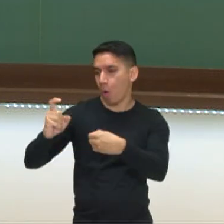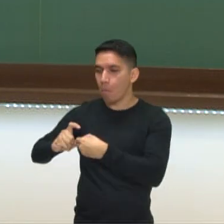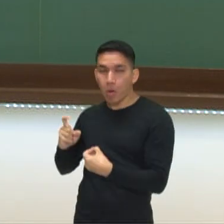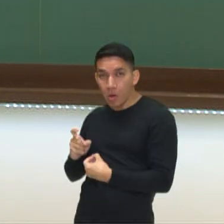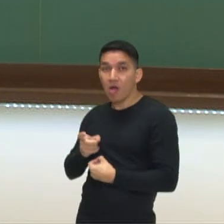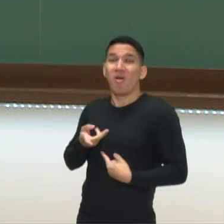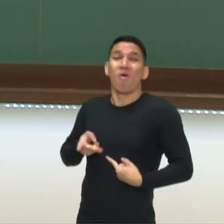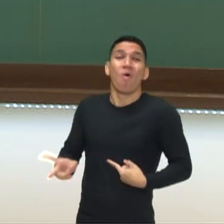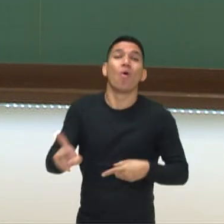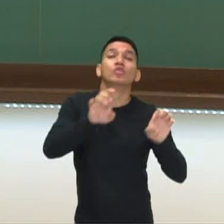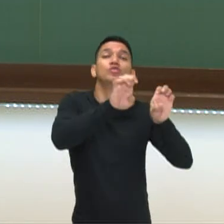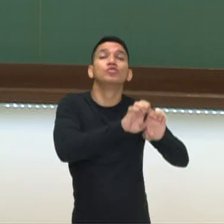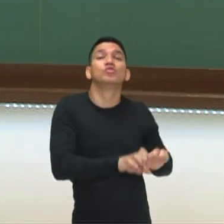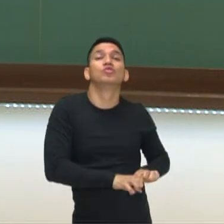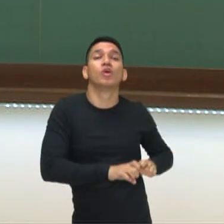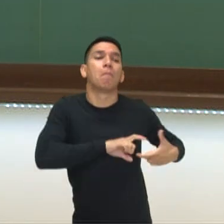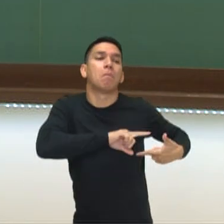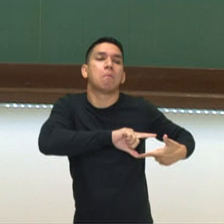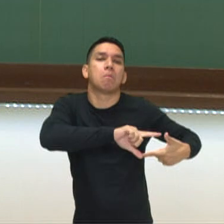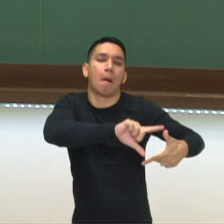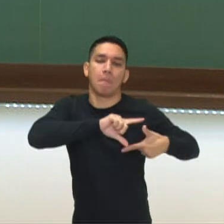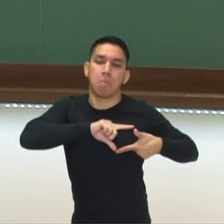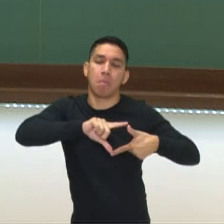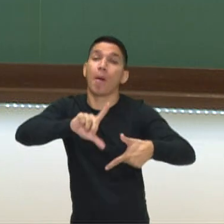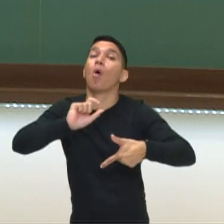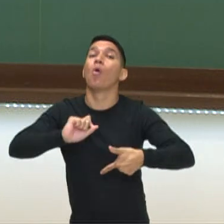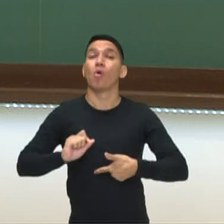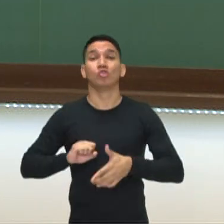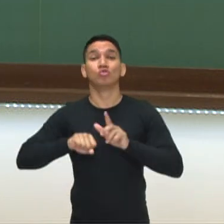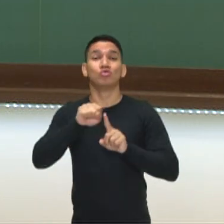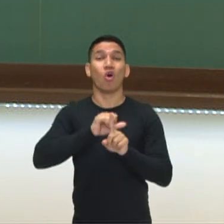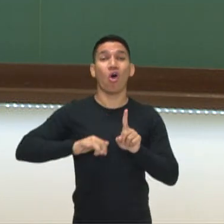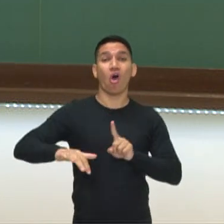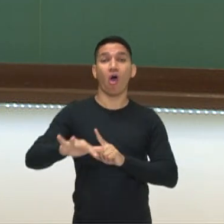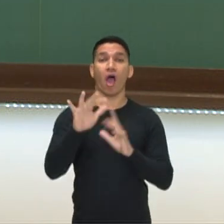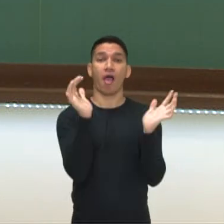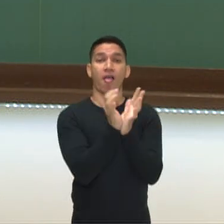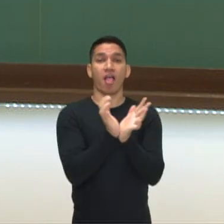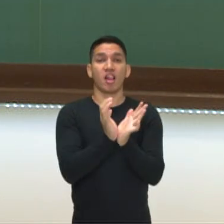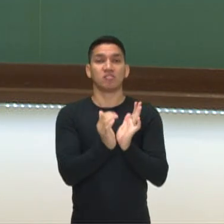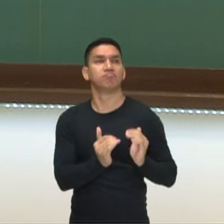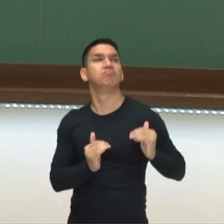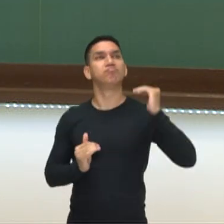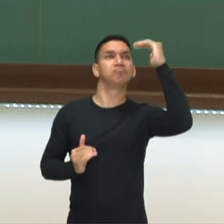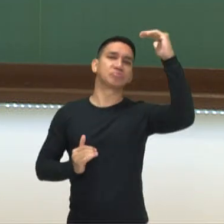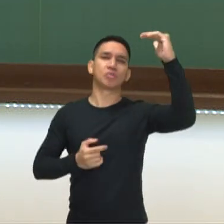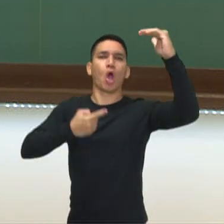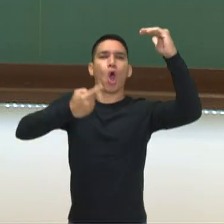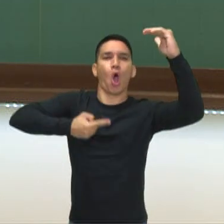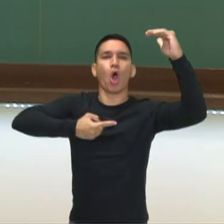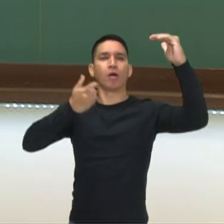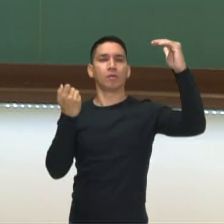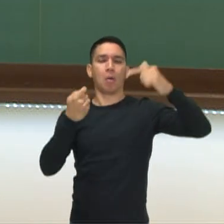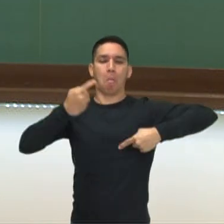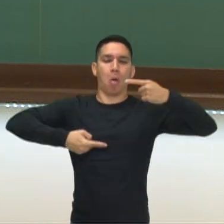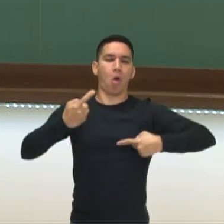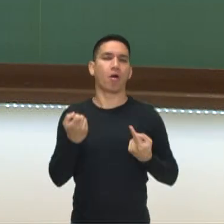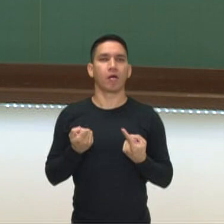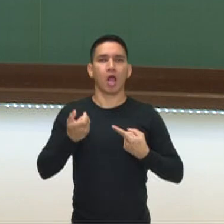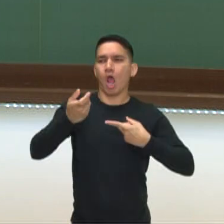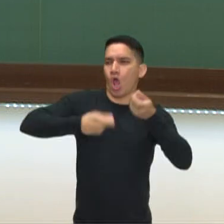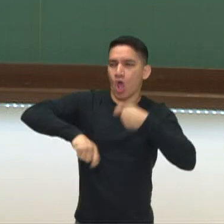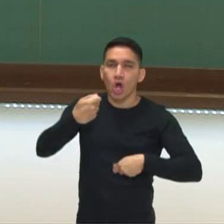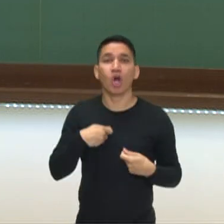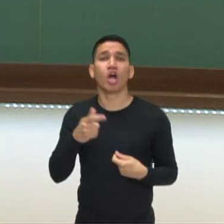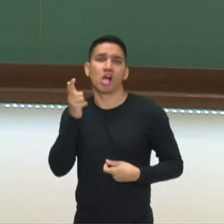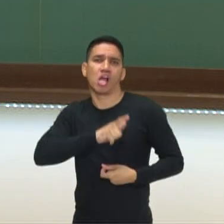mantendo a estrutura tradicional dessa sociedade, com uma elite lá em cima, uma elite econômica, uma elite política, que tem acesso a direito, que tem acesso à terra,